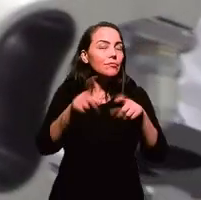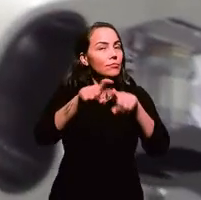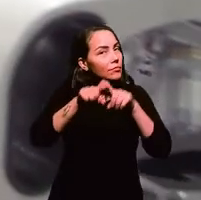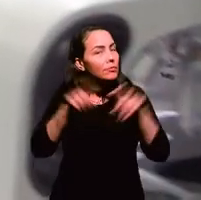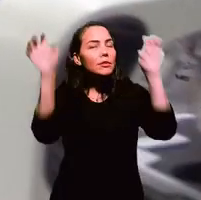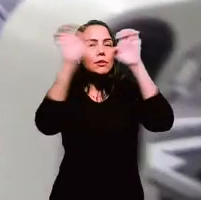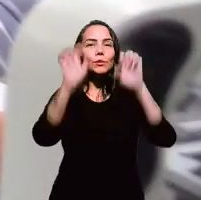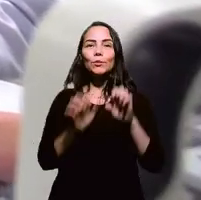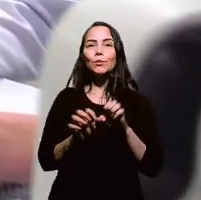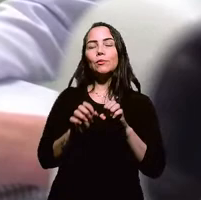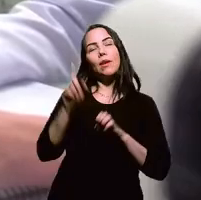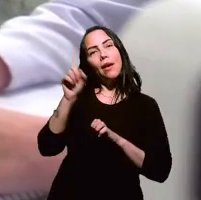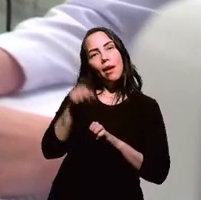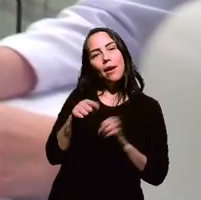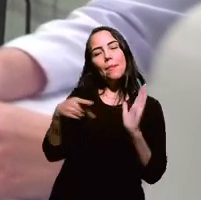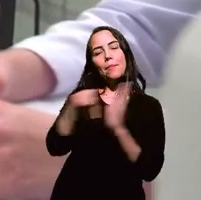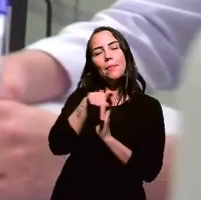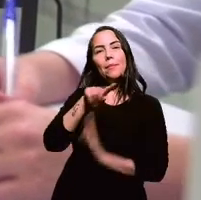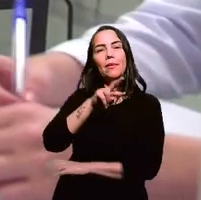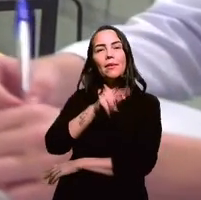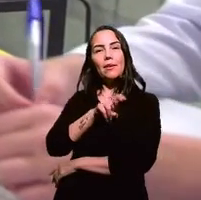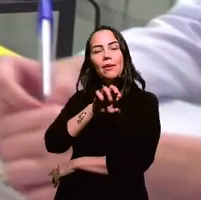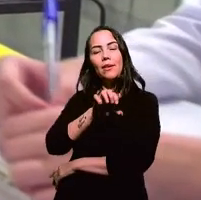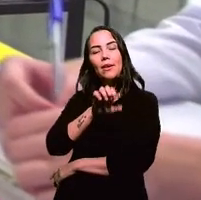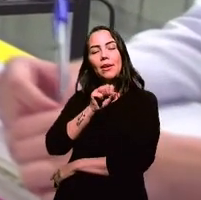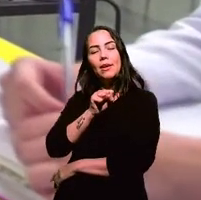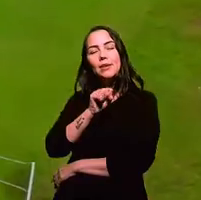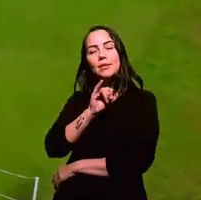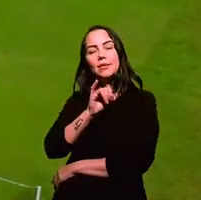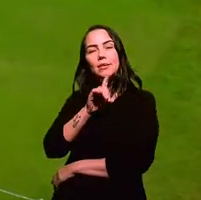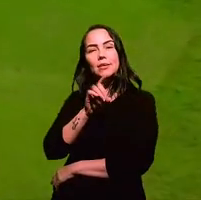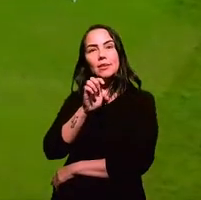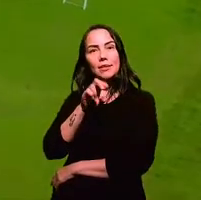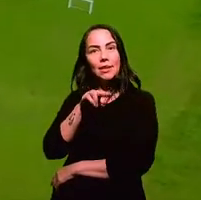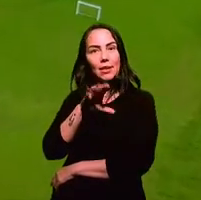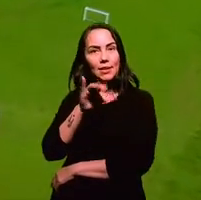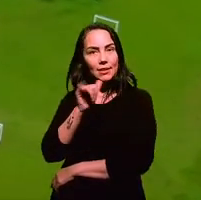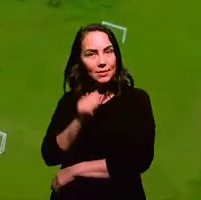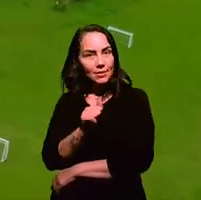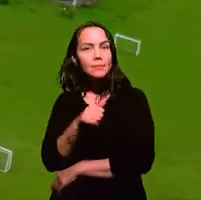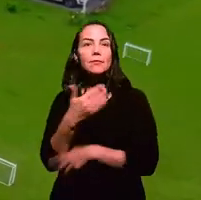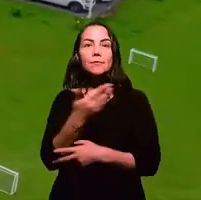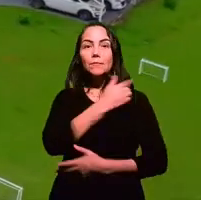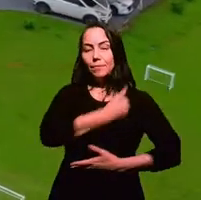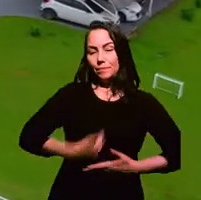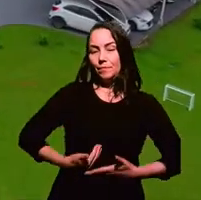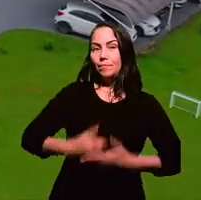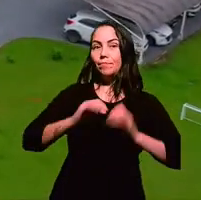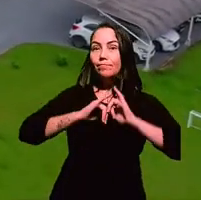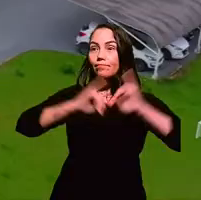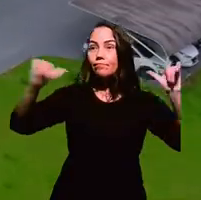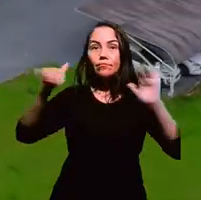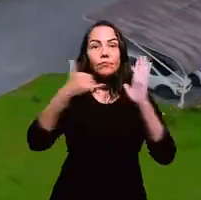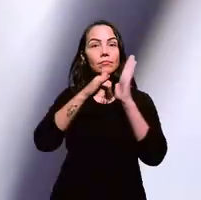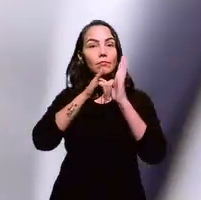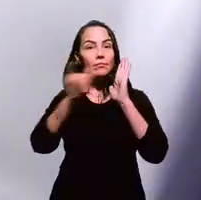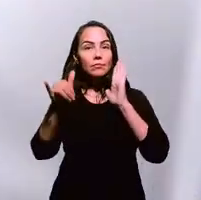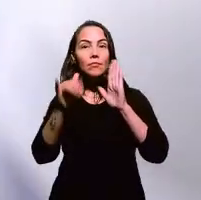médica no intuito de depois vir o curso de medicina. O governo lançou o edital do Mais Médicos, com a licitação, quem ganhou foi a